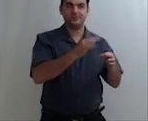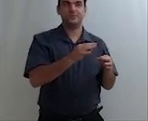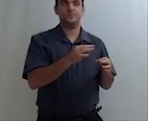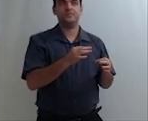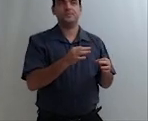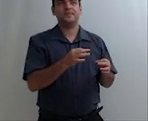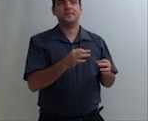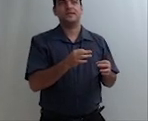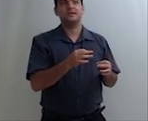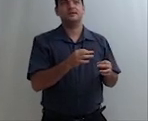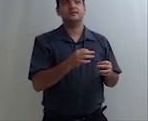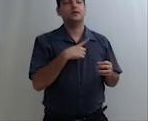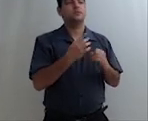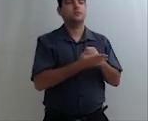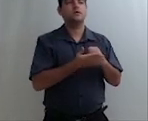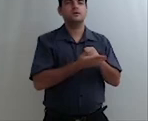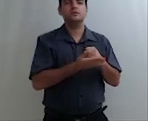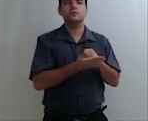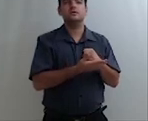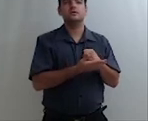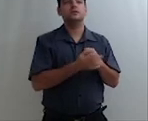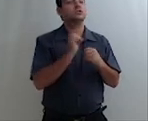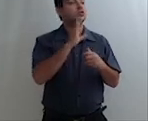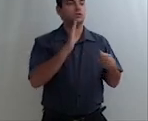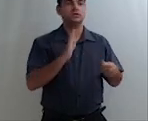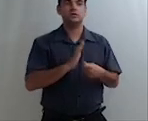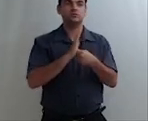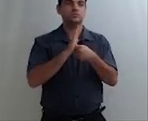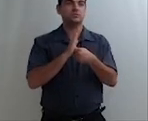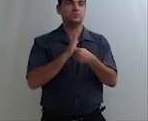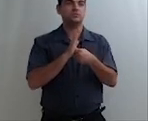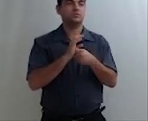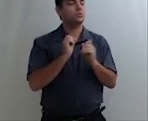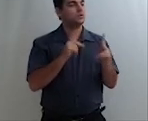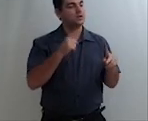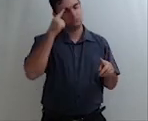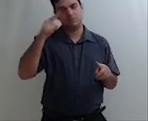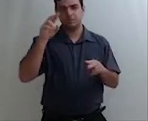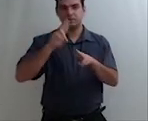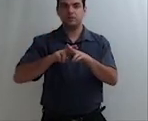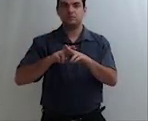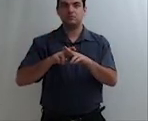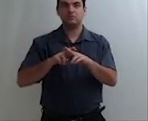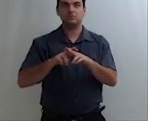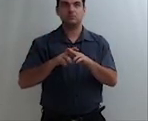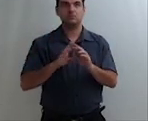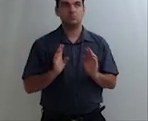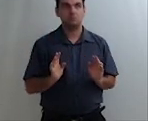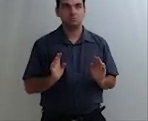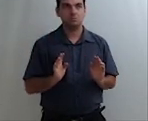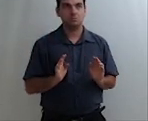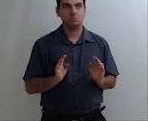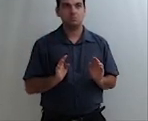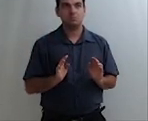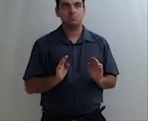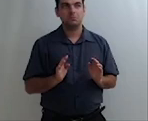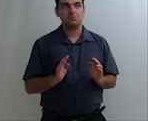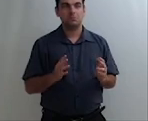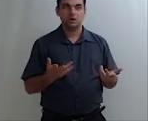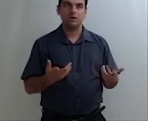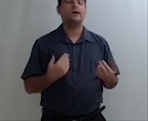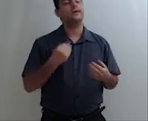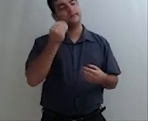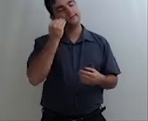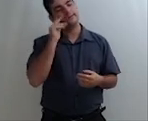tem como base a denúncia decreta a prisão preventiva interpõe osab corpos